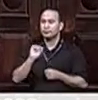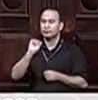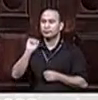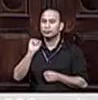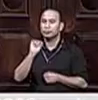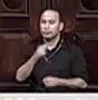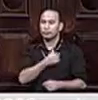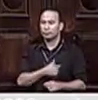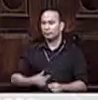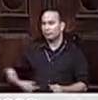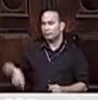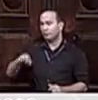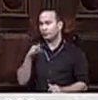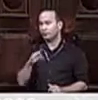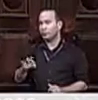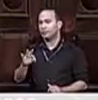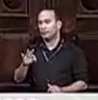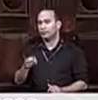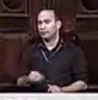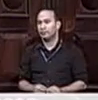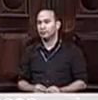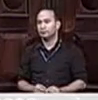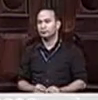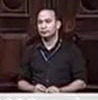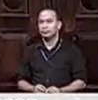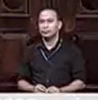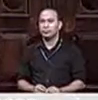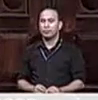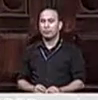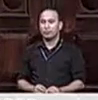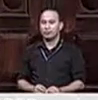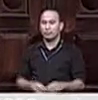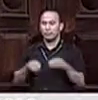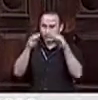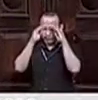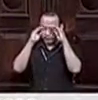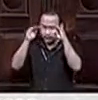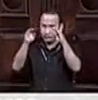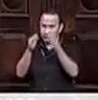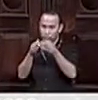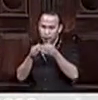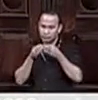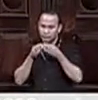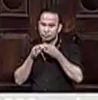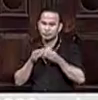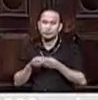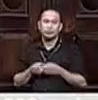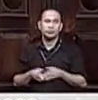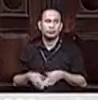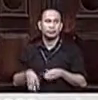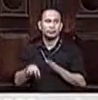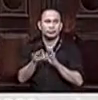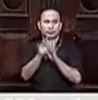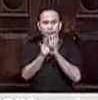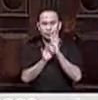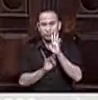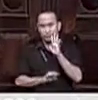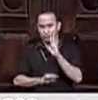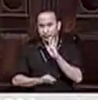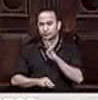governo federal acate o pedido para ele assinar o termo do ajuste